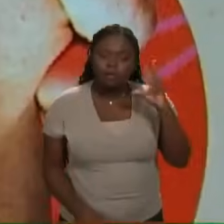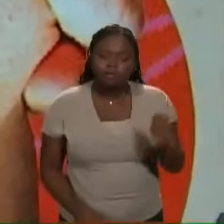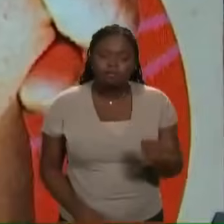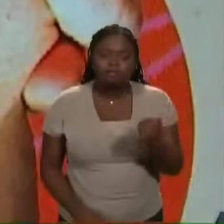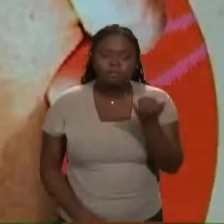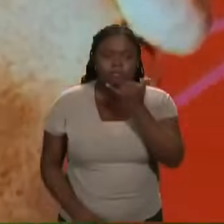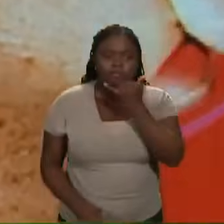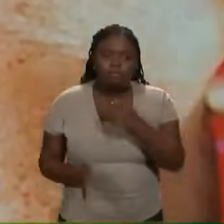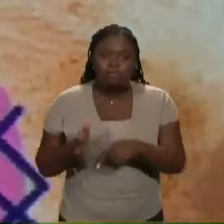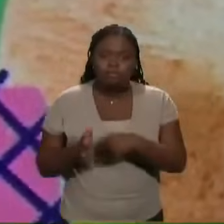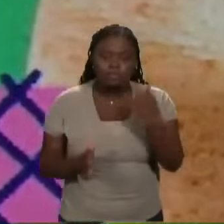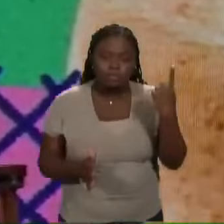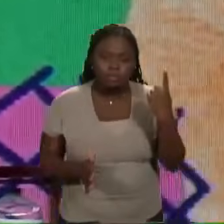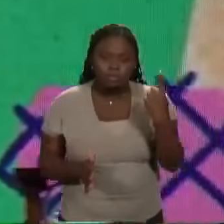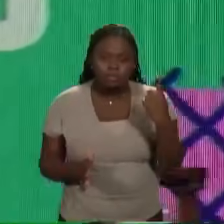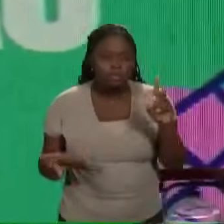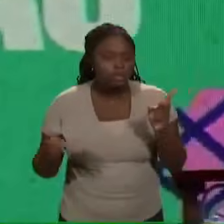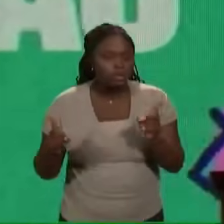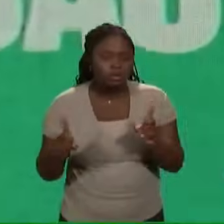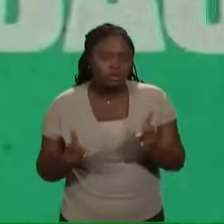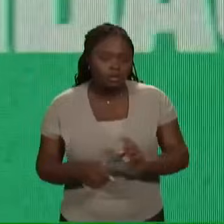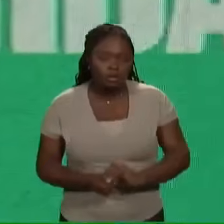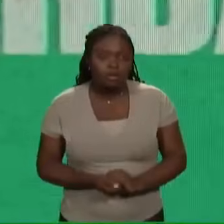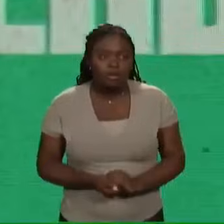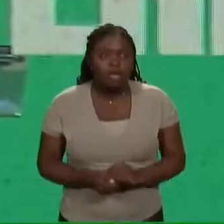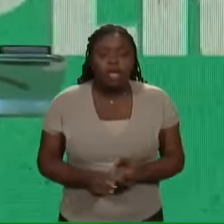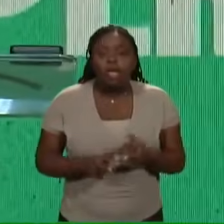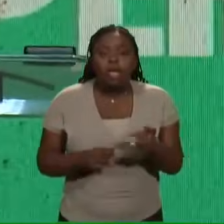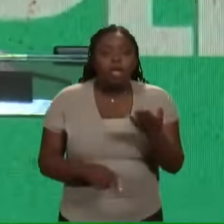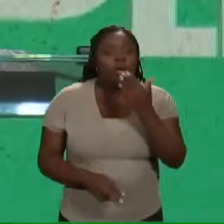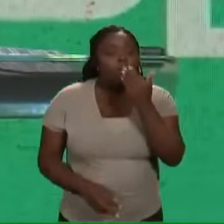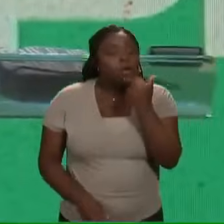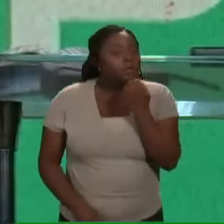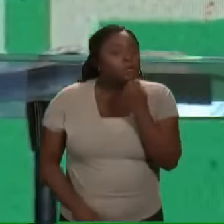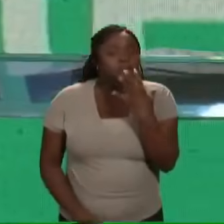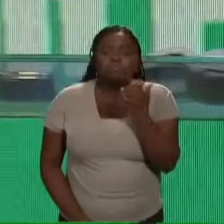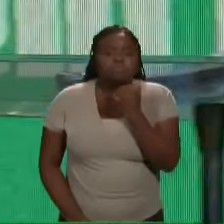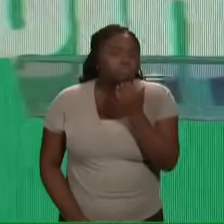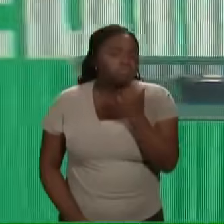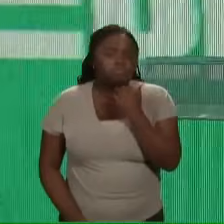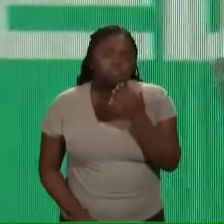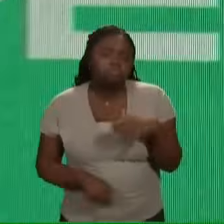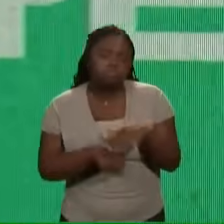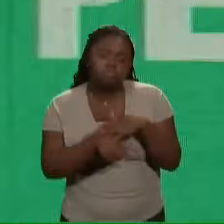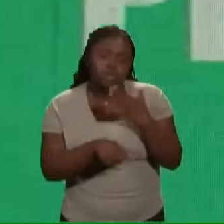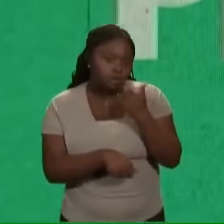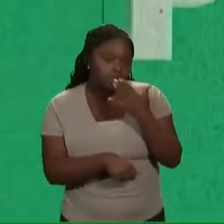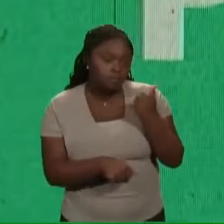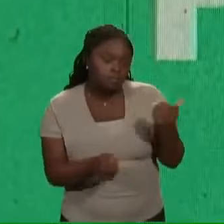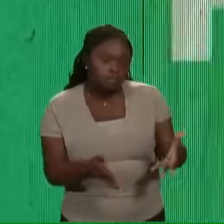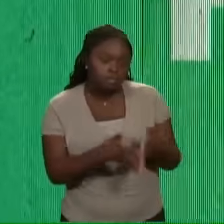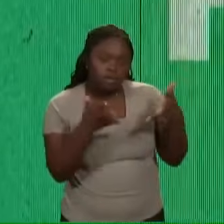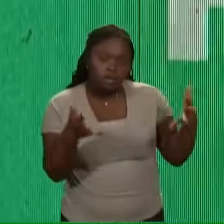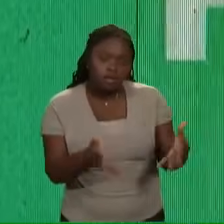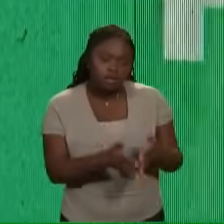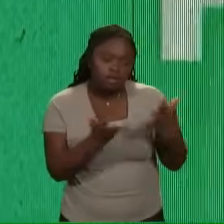vez. Não. É igual comer bem. Não adianta você comer salada um dia e